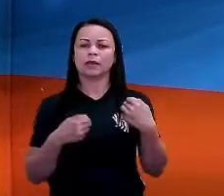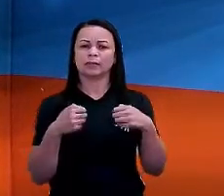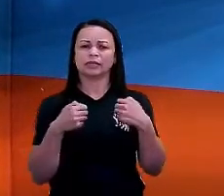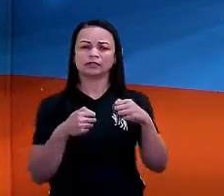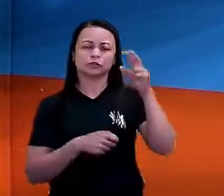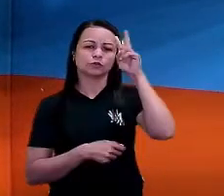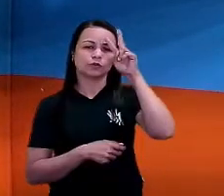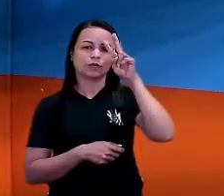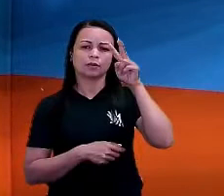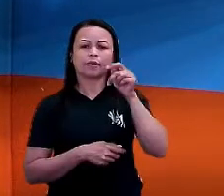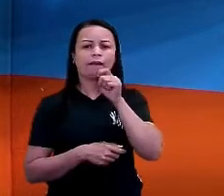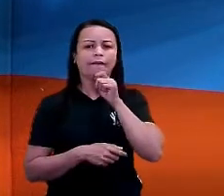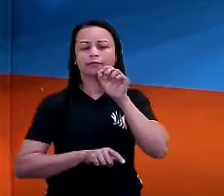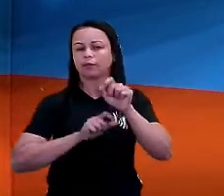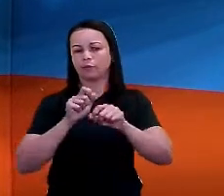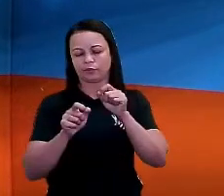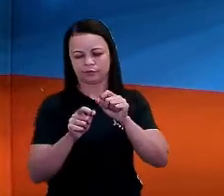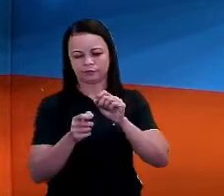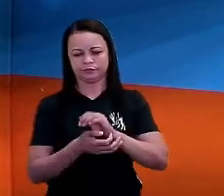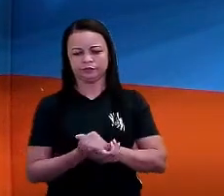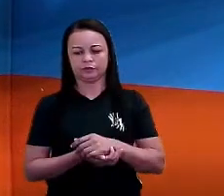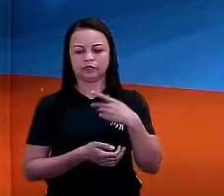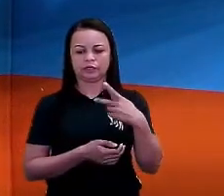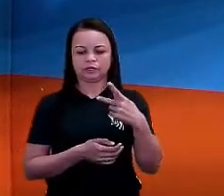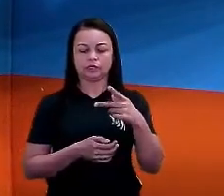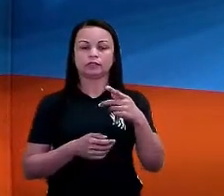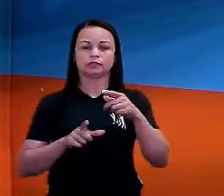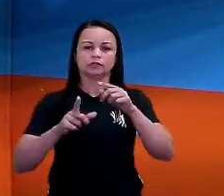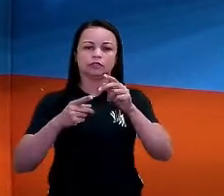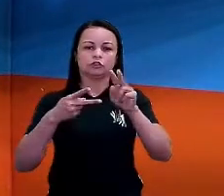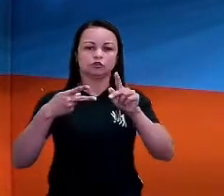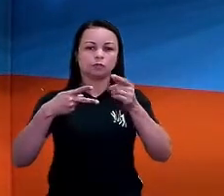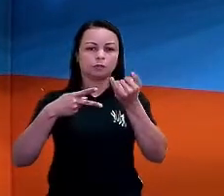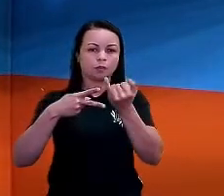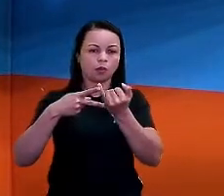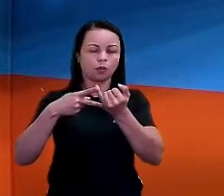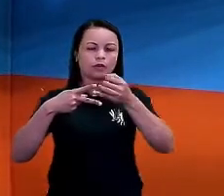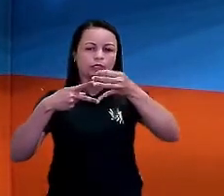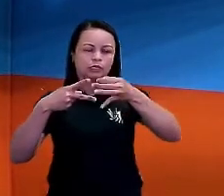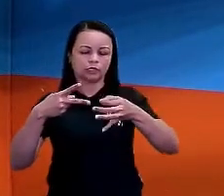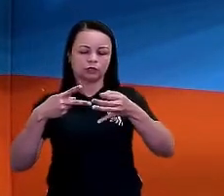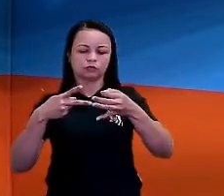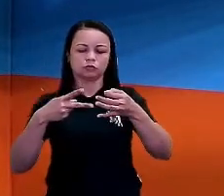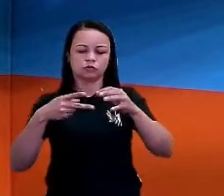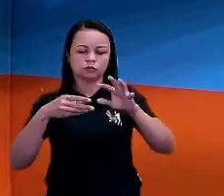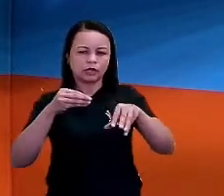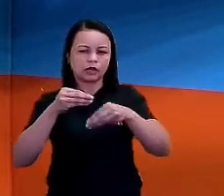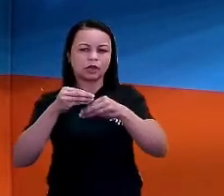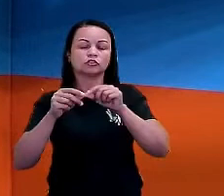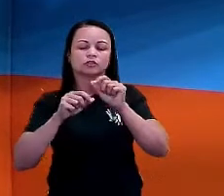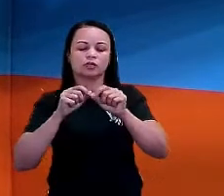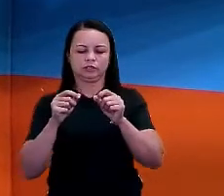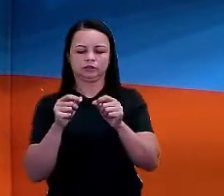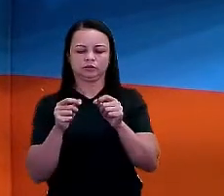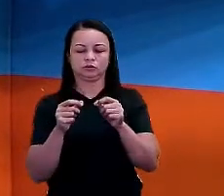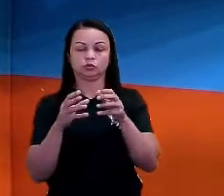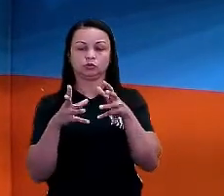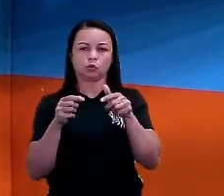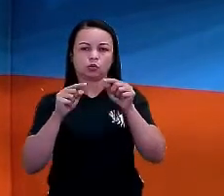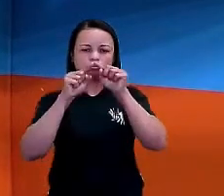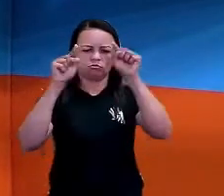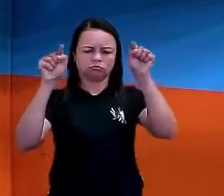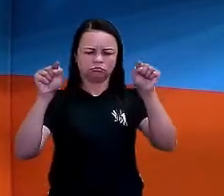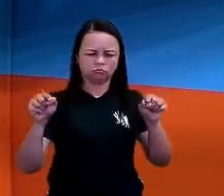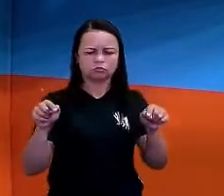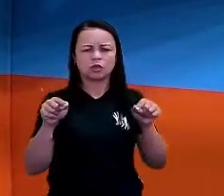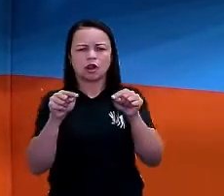relembrar ainda? Os polígonos serão regulares quando se encaixarem nos seguintes requisitos. Todos os seus lados congruentes, ou seja,